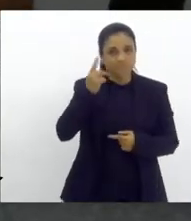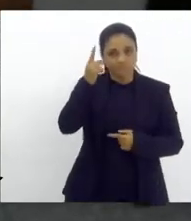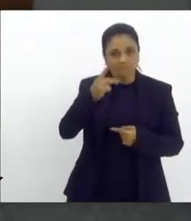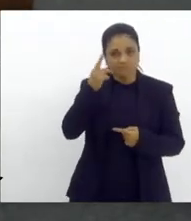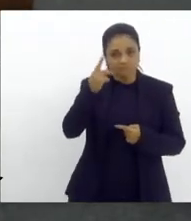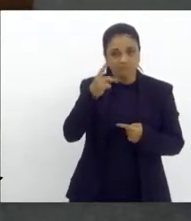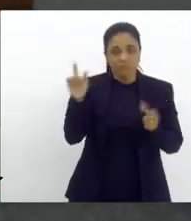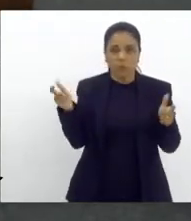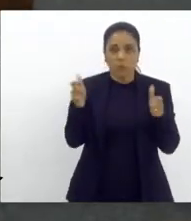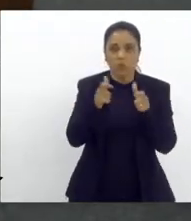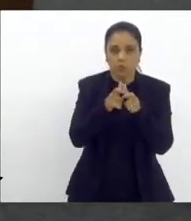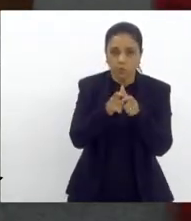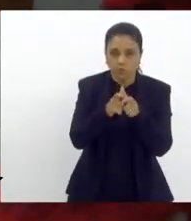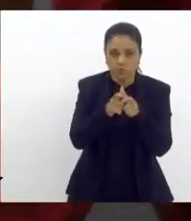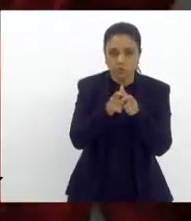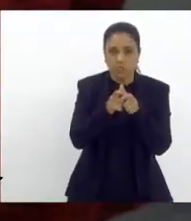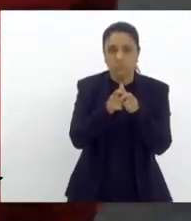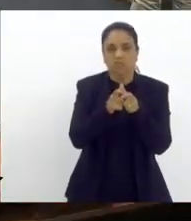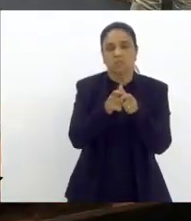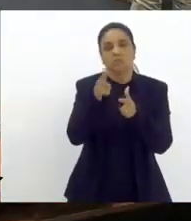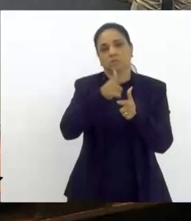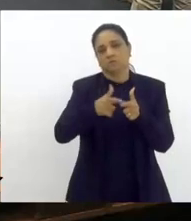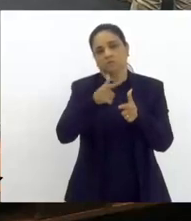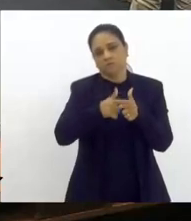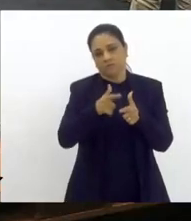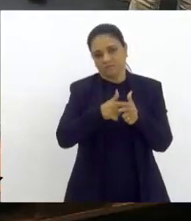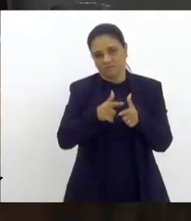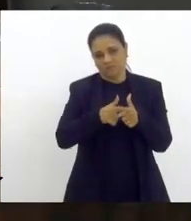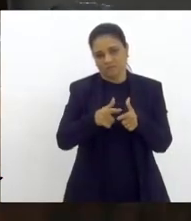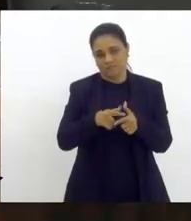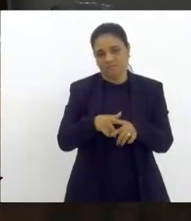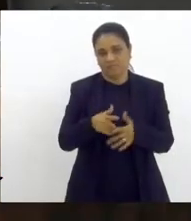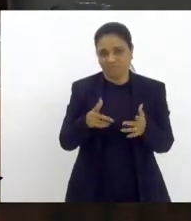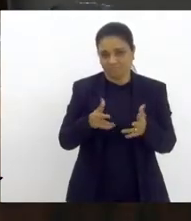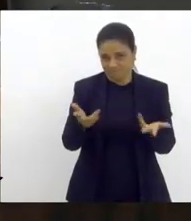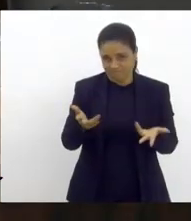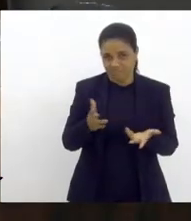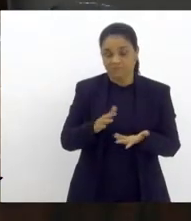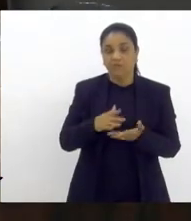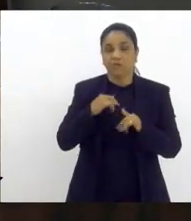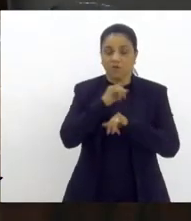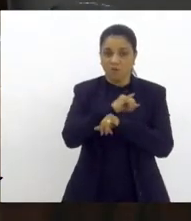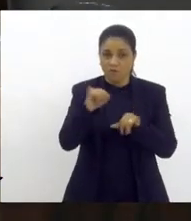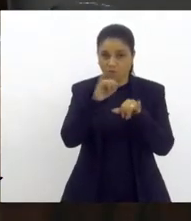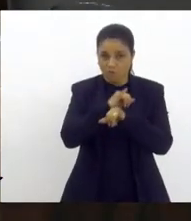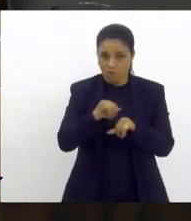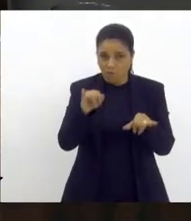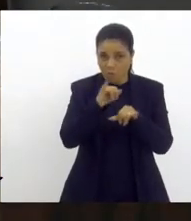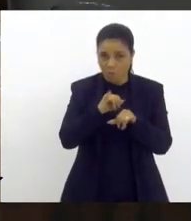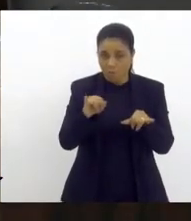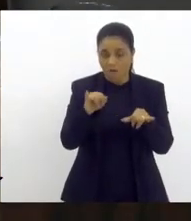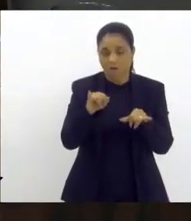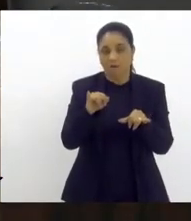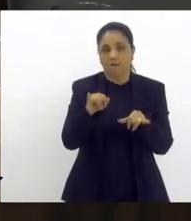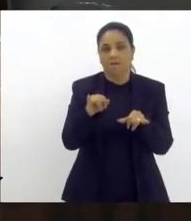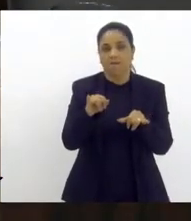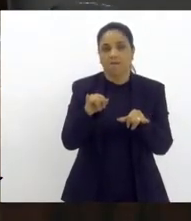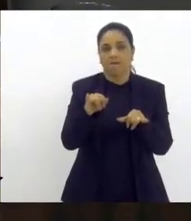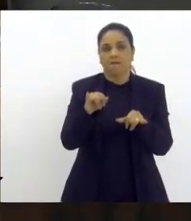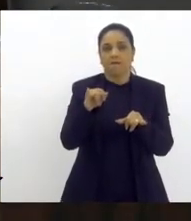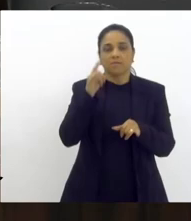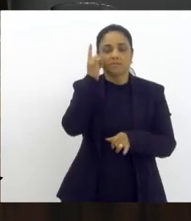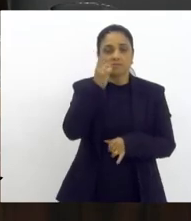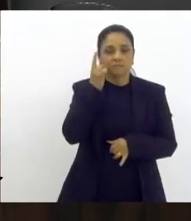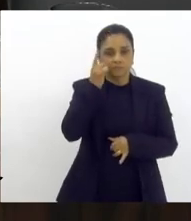feito e não reduzir a pequenas polêmicas é eu queria informar os nobres os nobres deputados